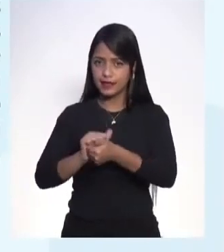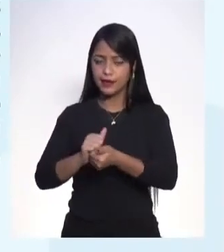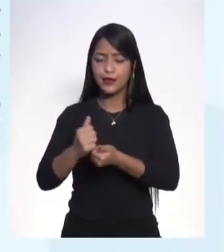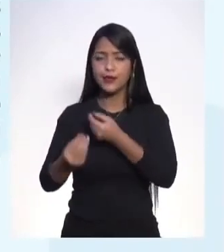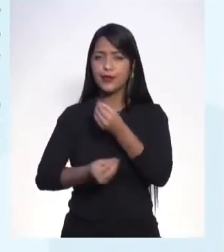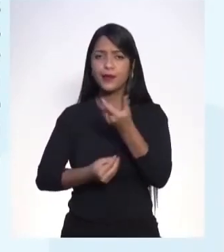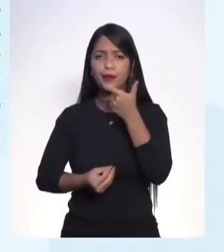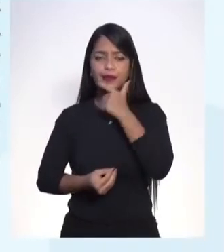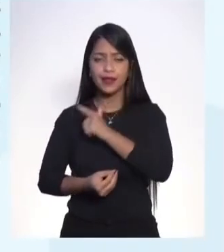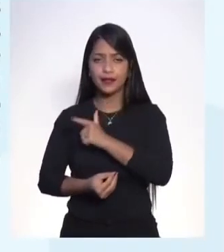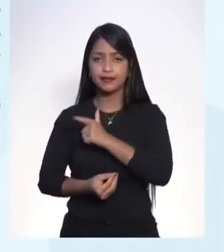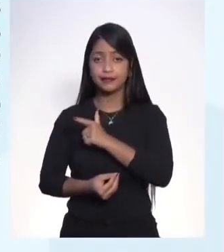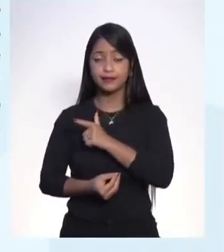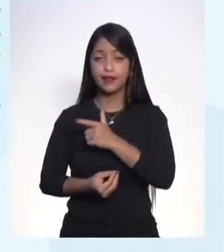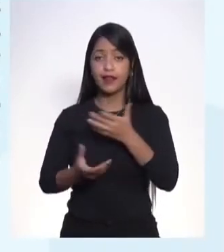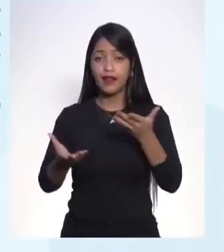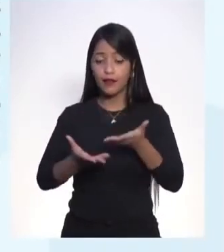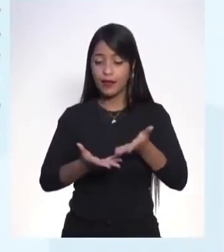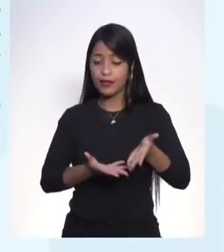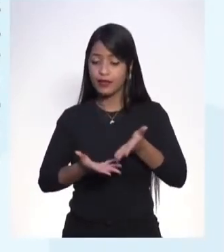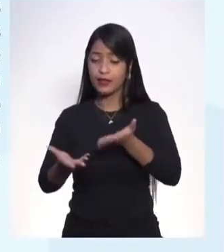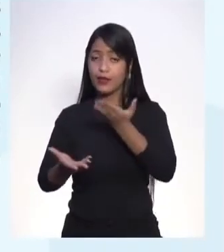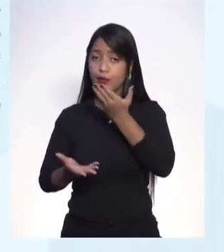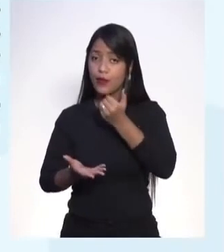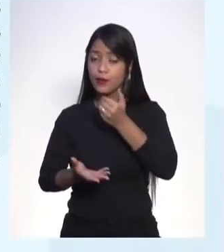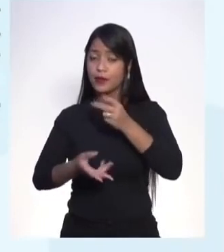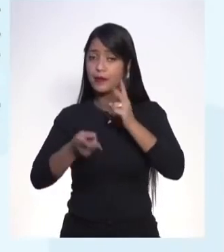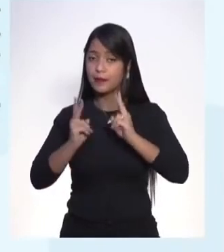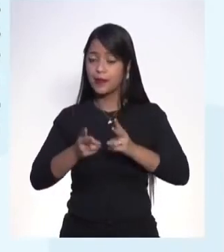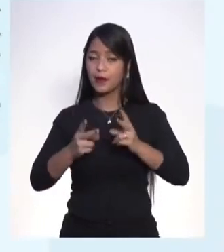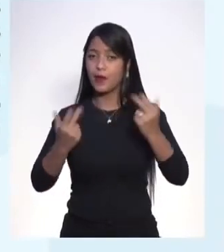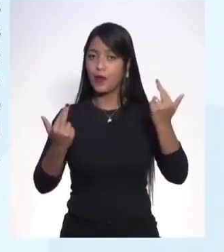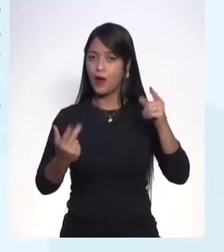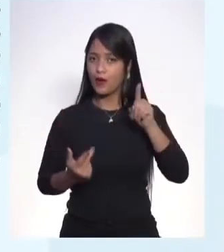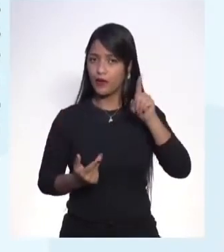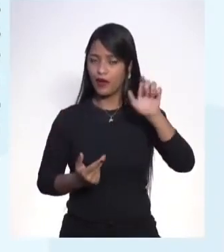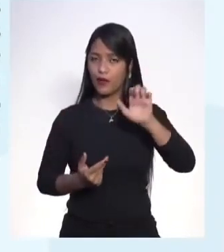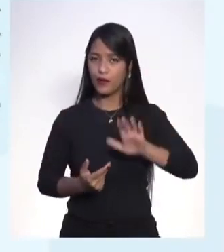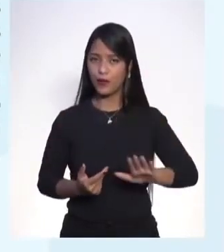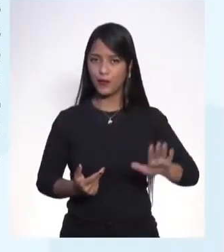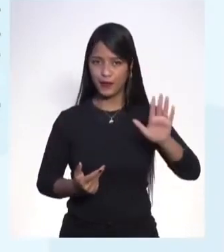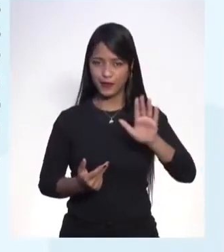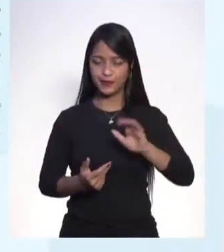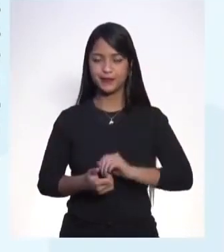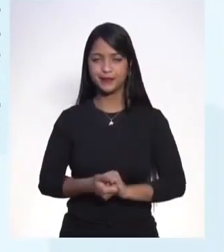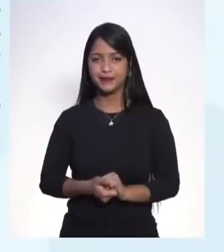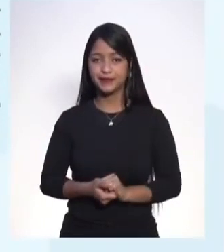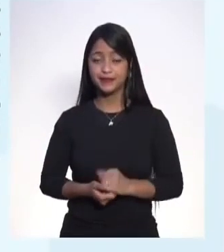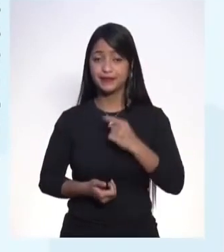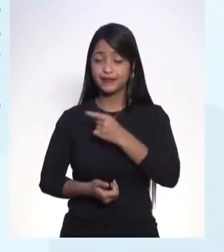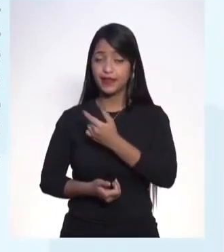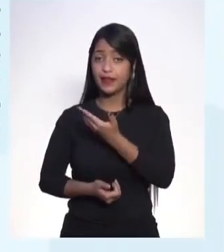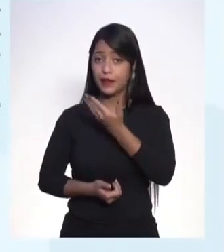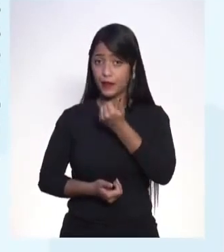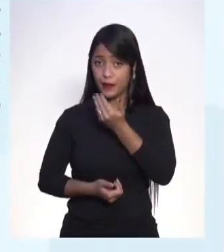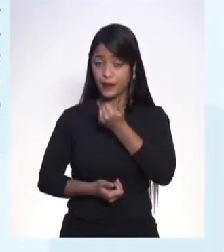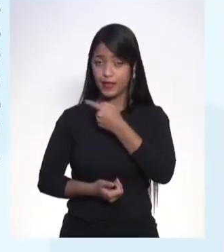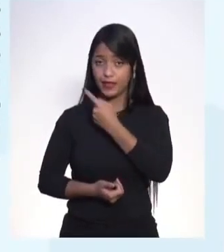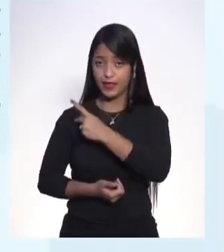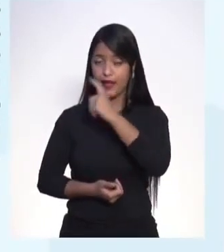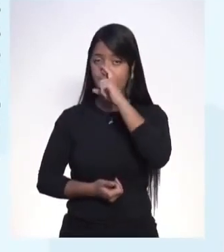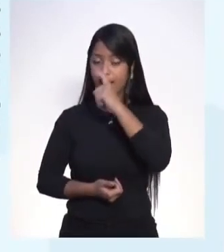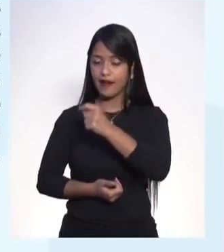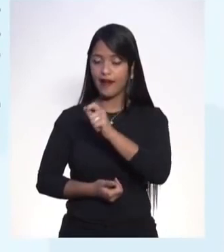sendo fornecida a eles a mesma alimentação que tinham na Europa. A comida para as